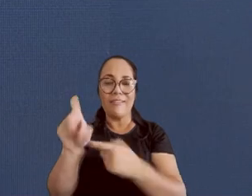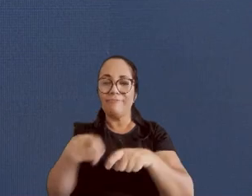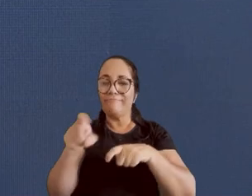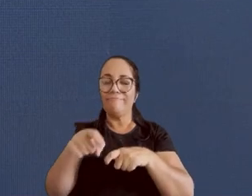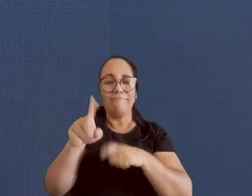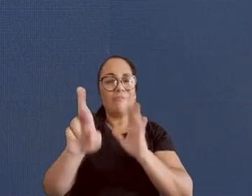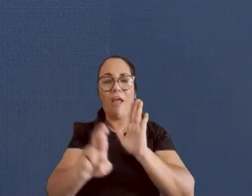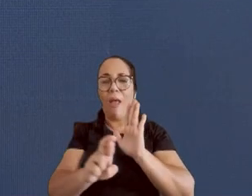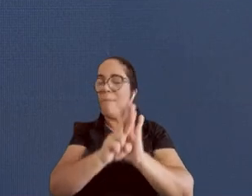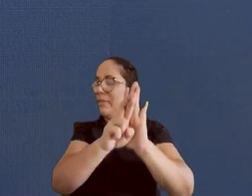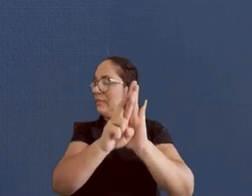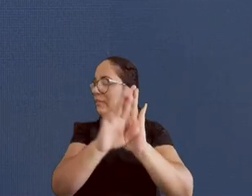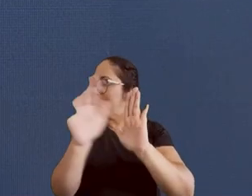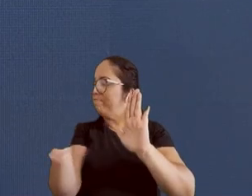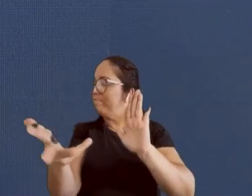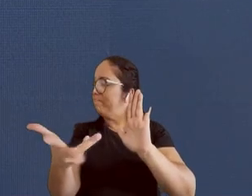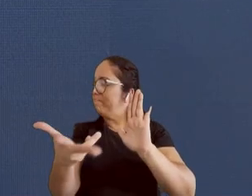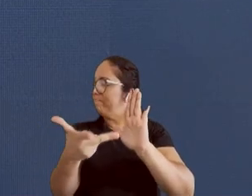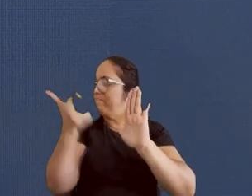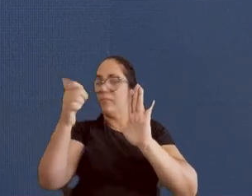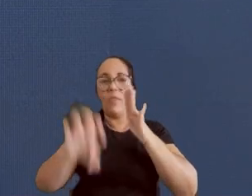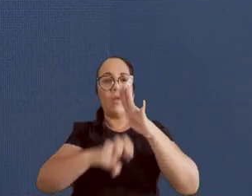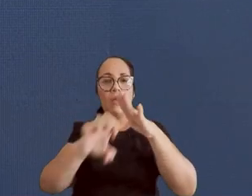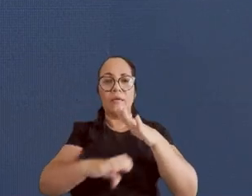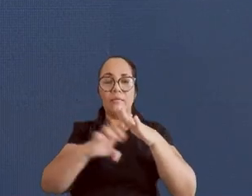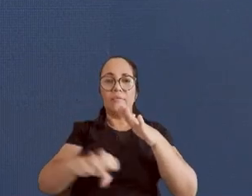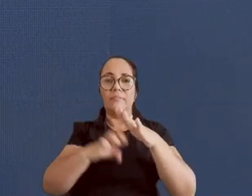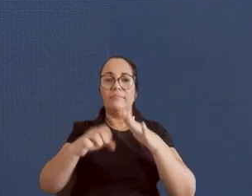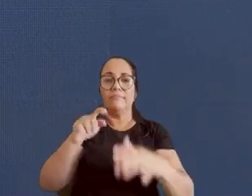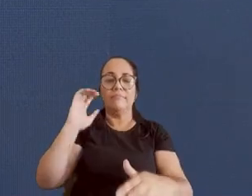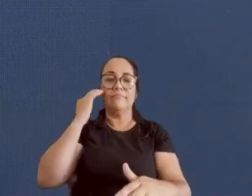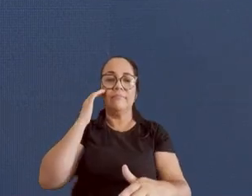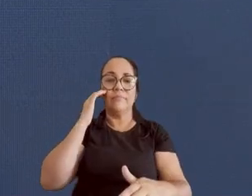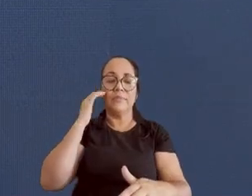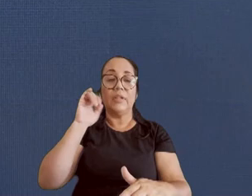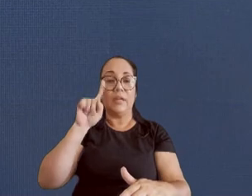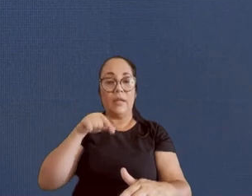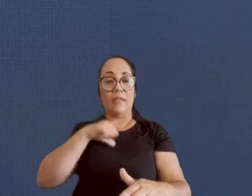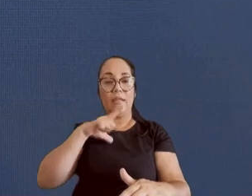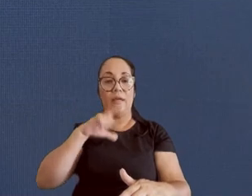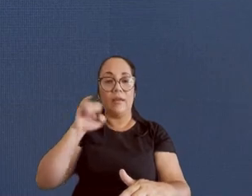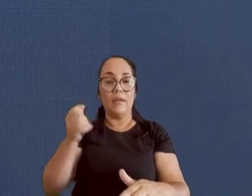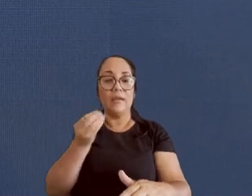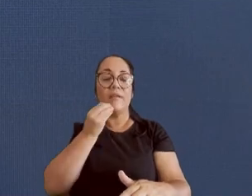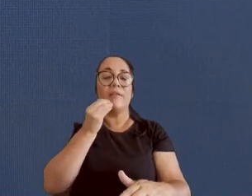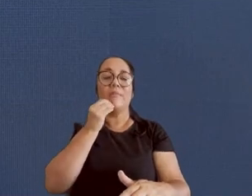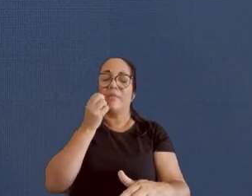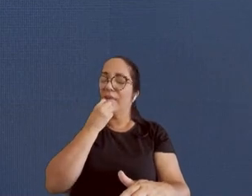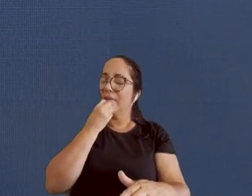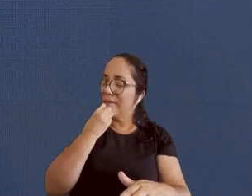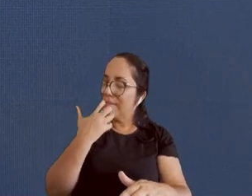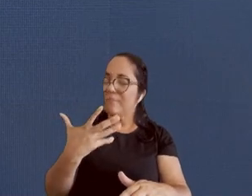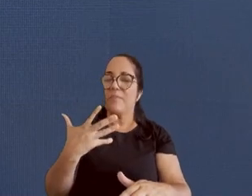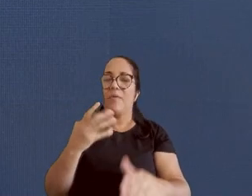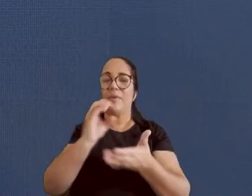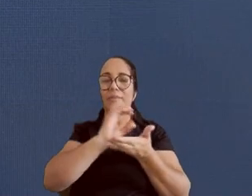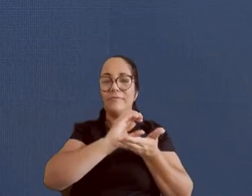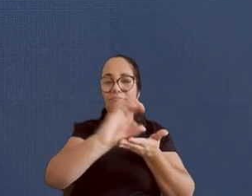né o dever de entender boas abordagens de investimento e boas boas alocações de recursos